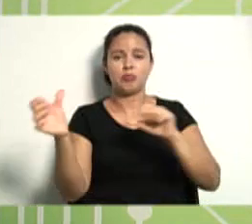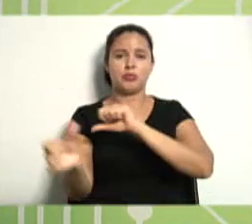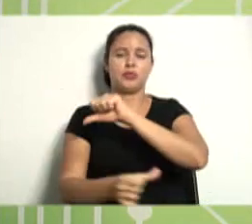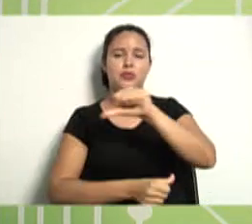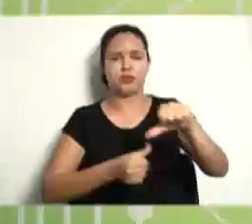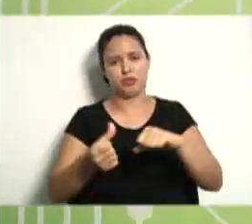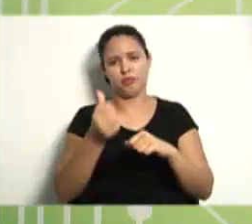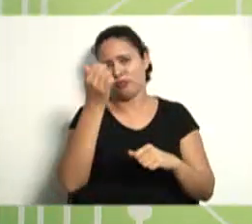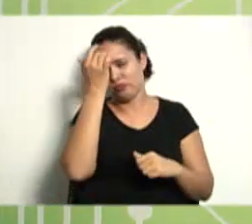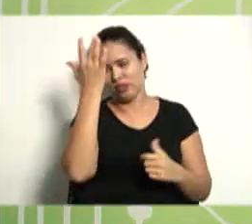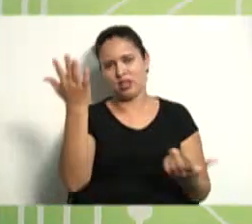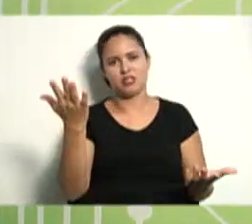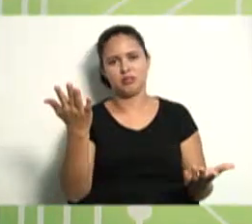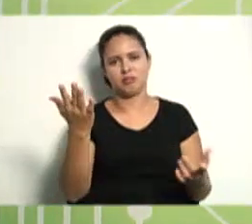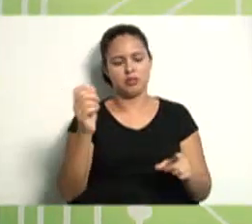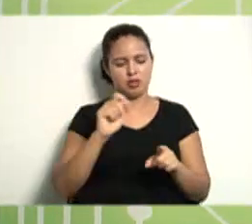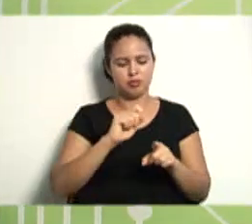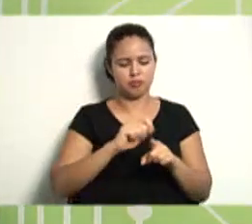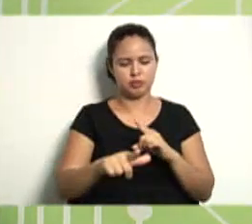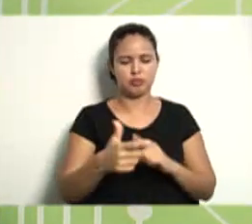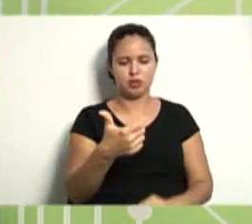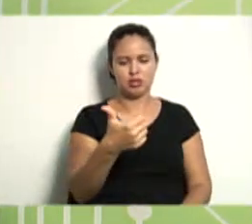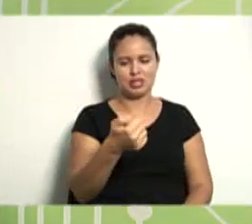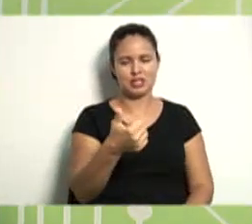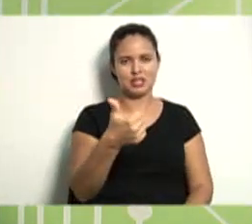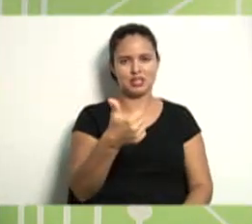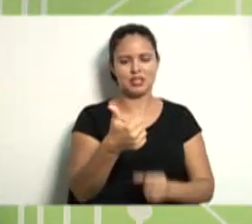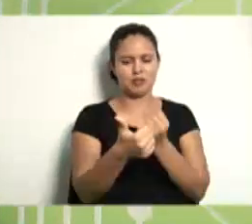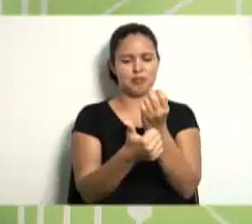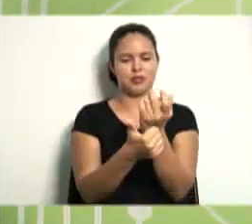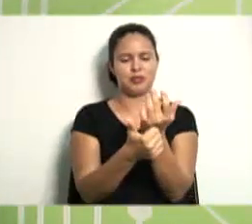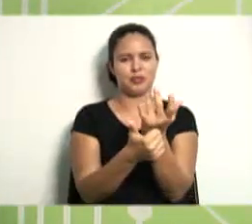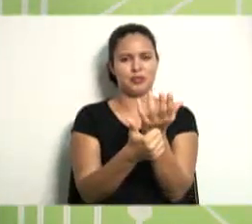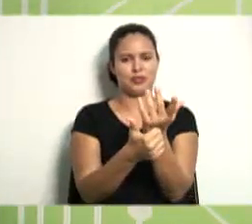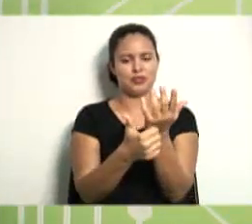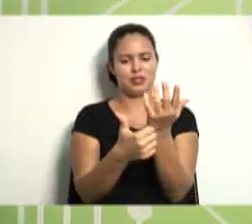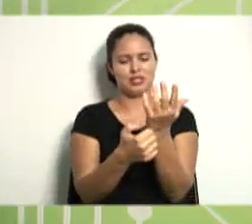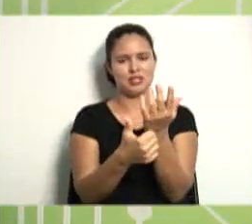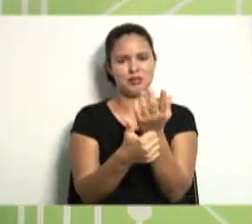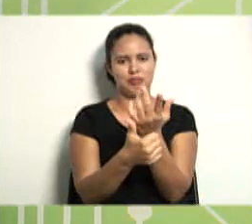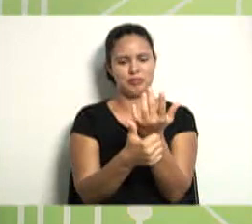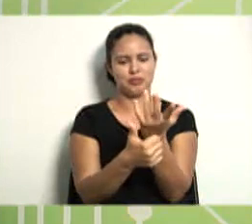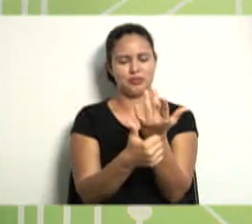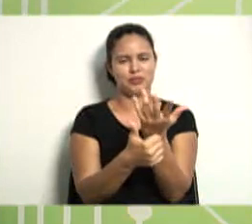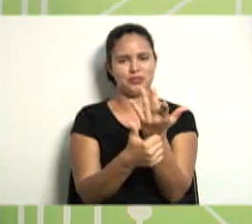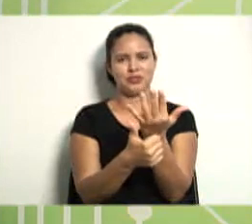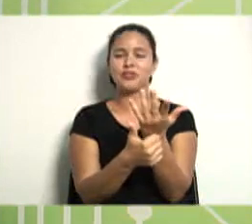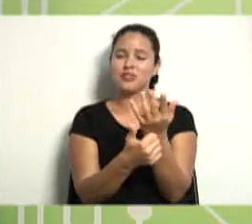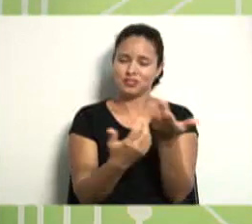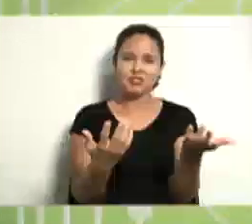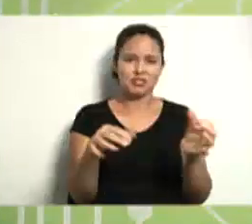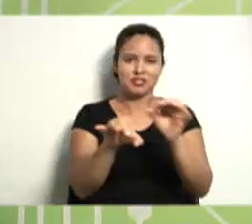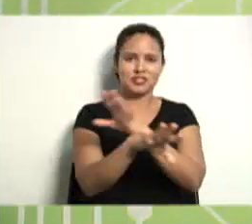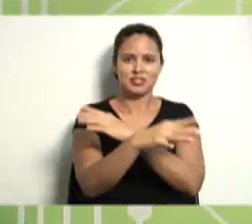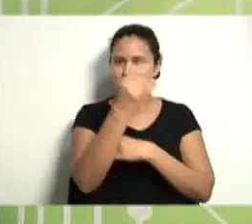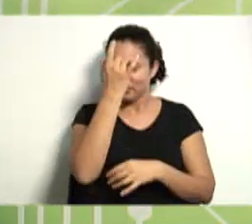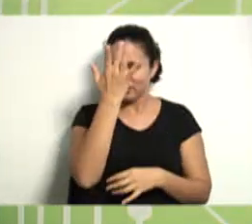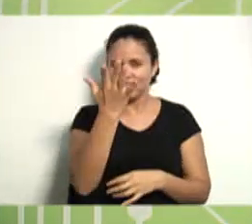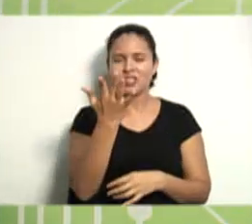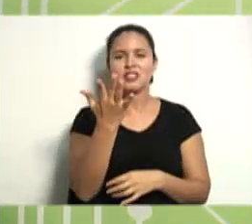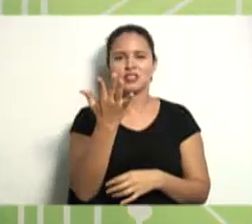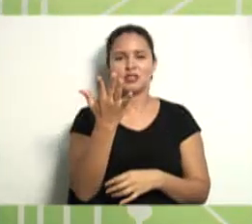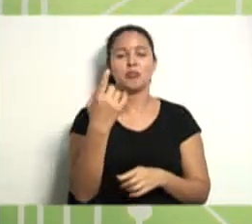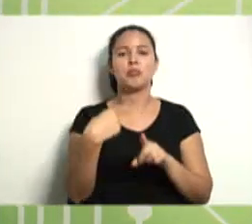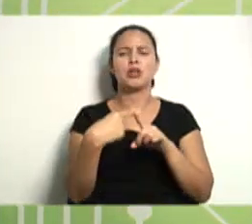respeito. Então, quando eu acendo o isqueiro, todo o trabalho que foi realizado durante todos esses muitos anos, desde a idade